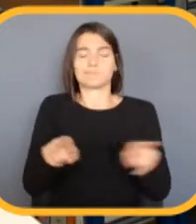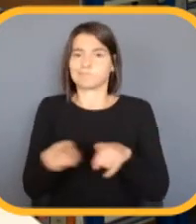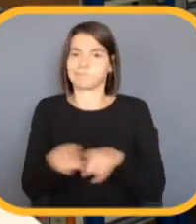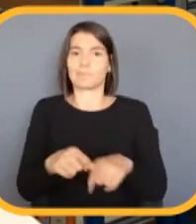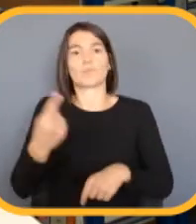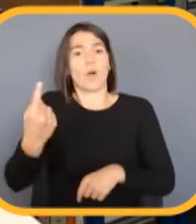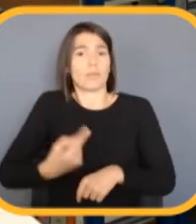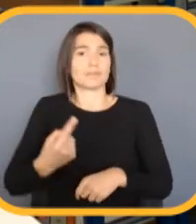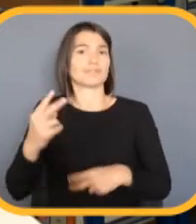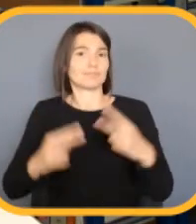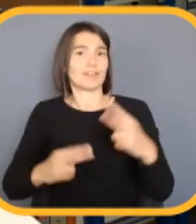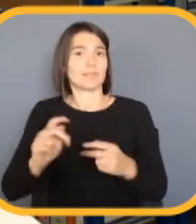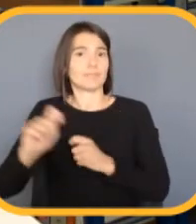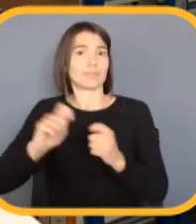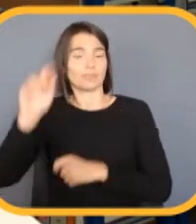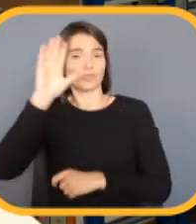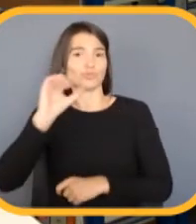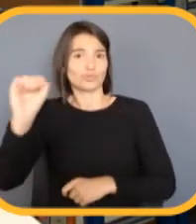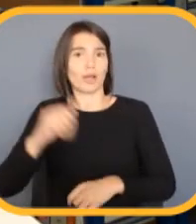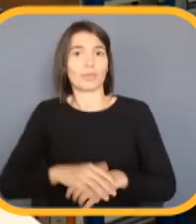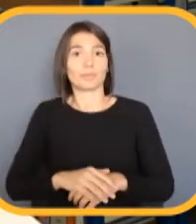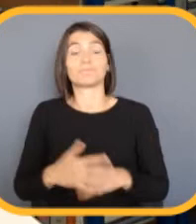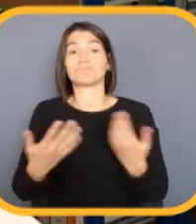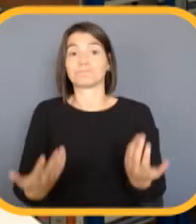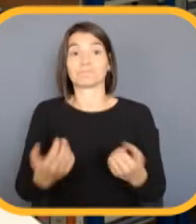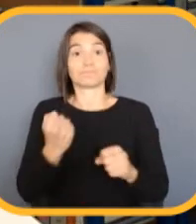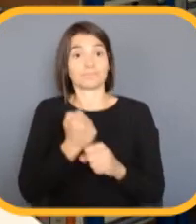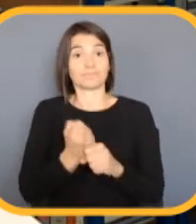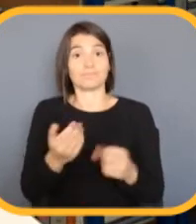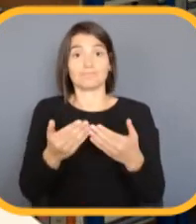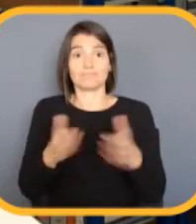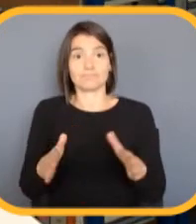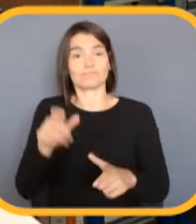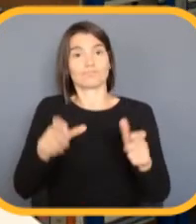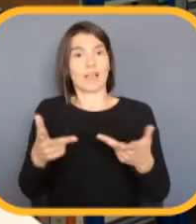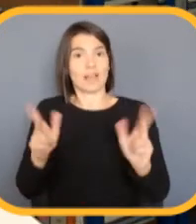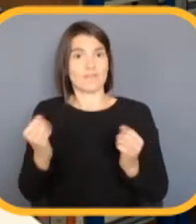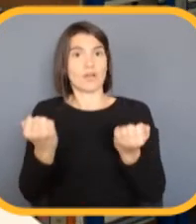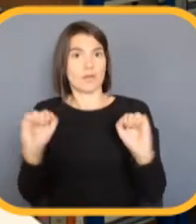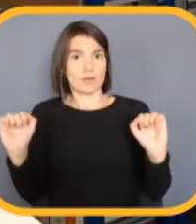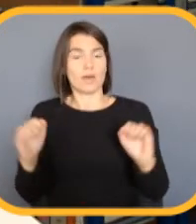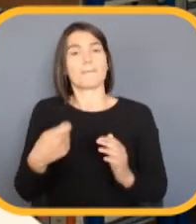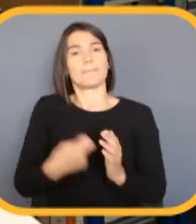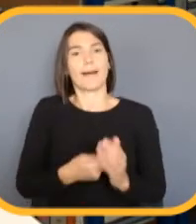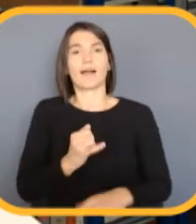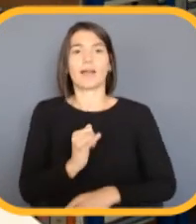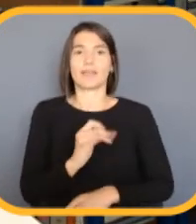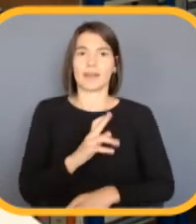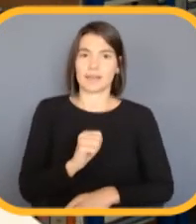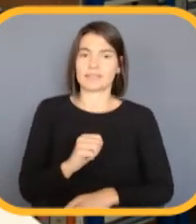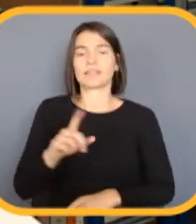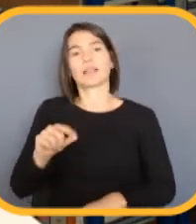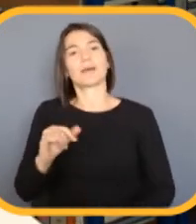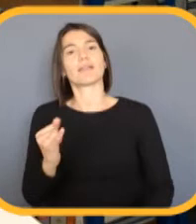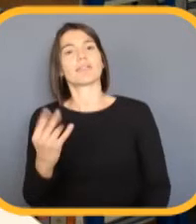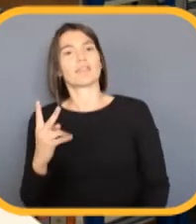independentes têm obrigações fiscais para com o Estado. Ao abrir e exercer atividade, os freelancers ficam sujeitos ao pagamento do IRS